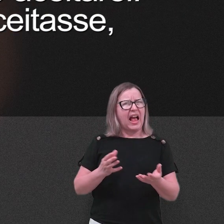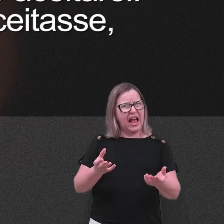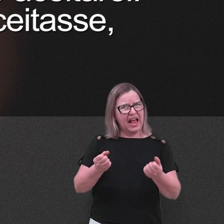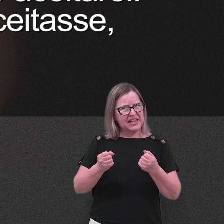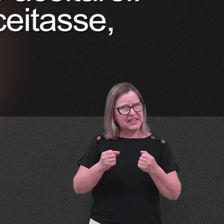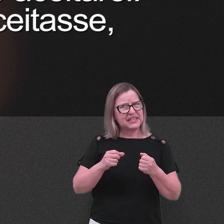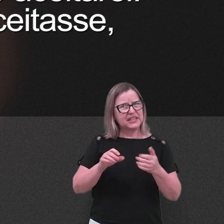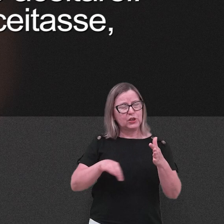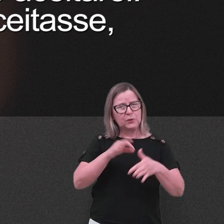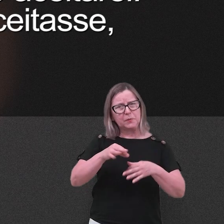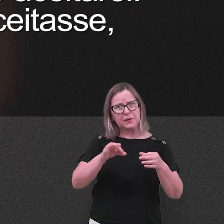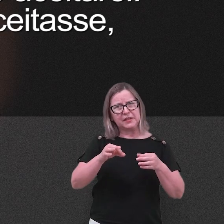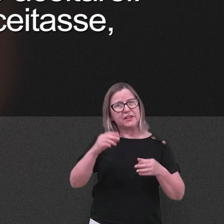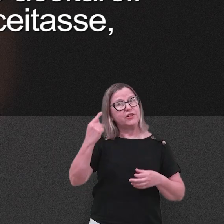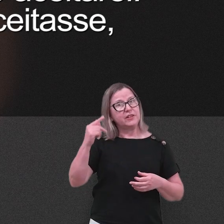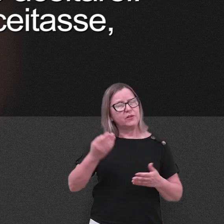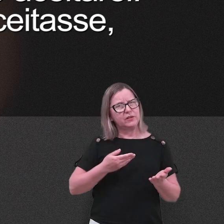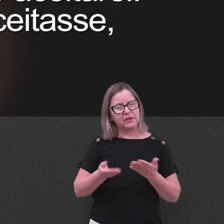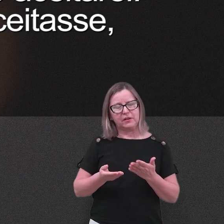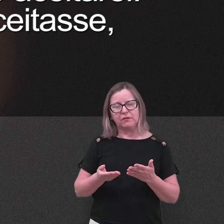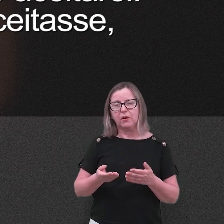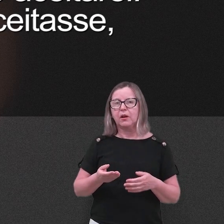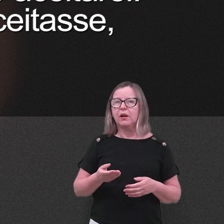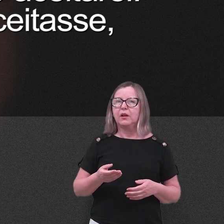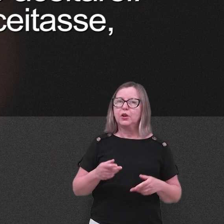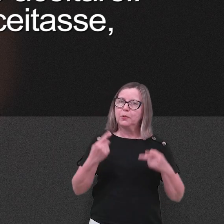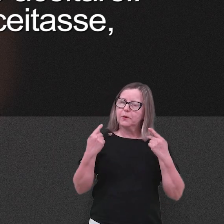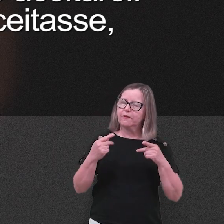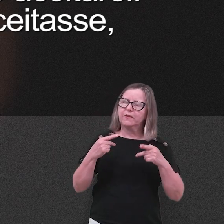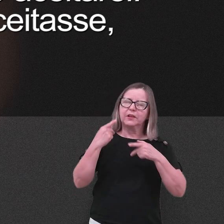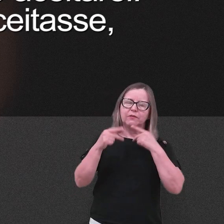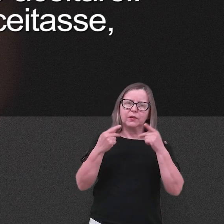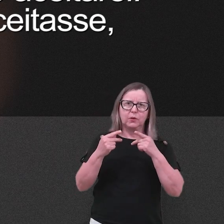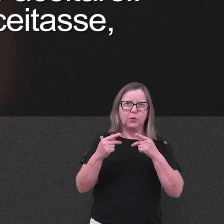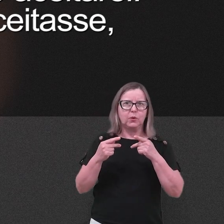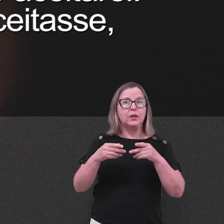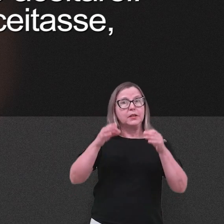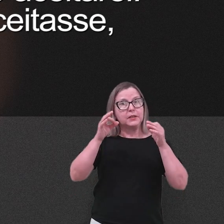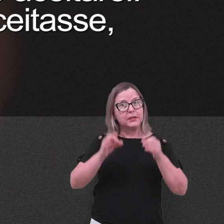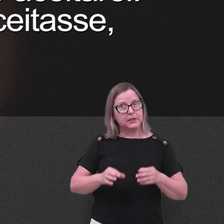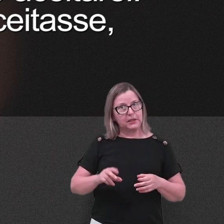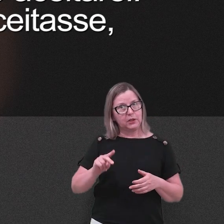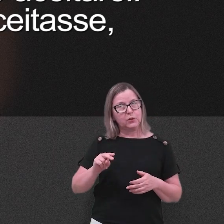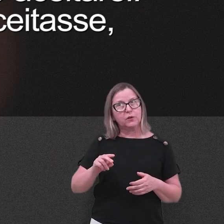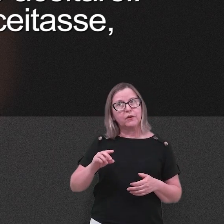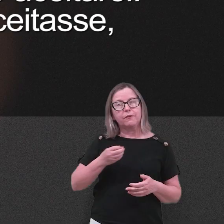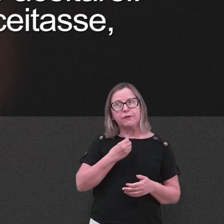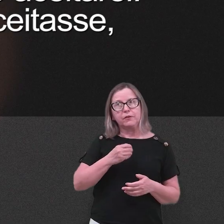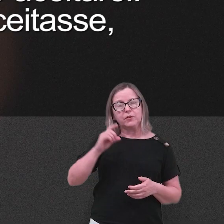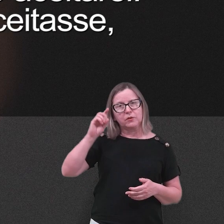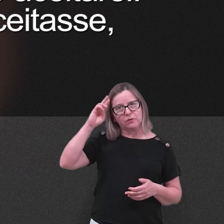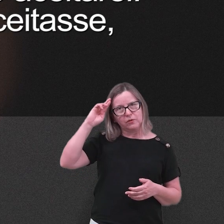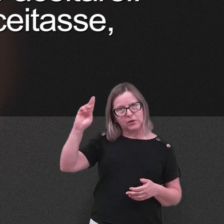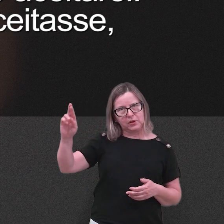ele disse, tão certo como vive o Senhor, em cuja presença estou, não aceitarei. Instou com ele para que